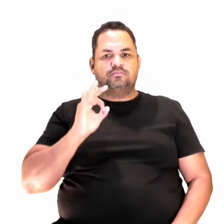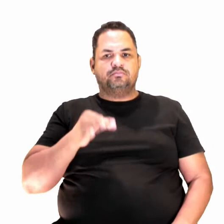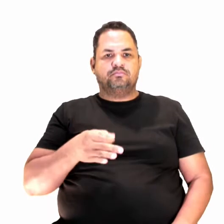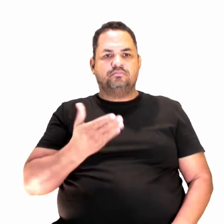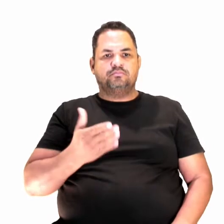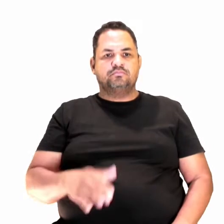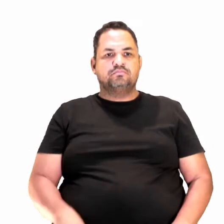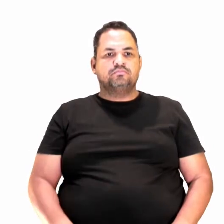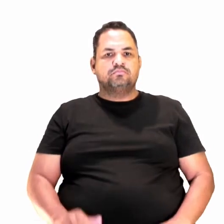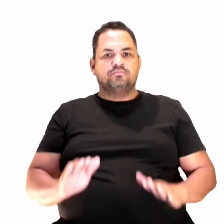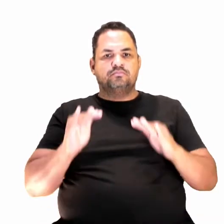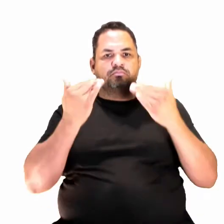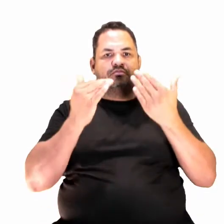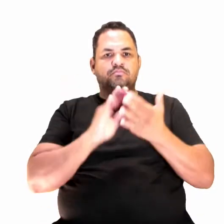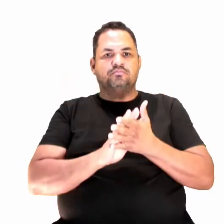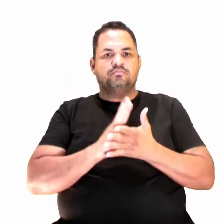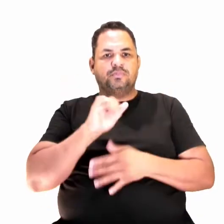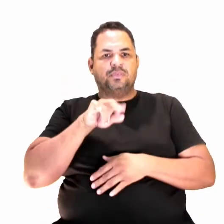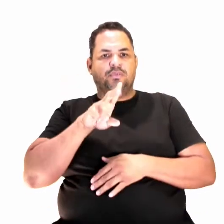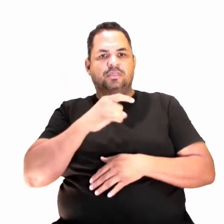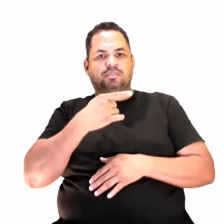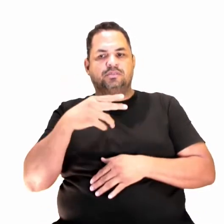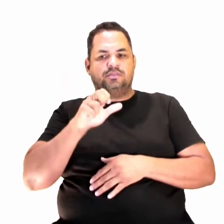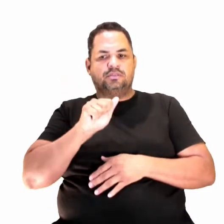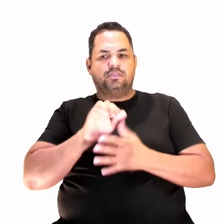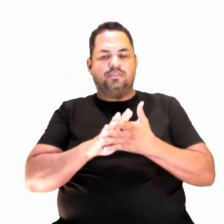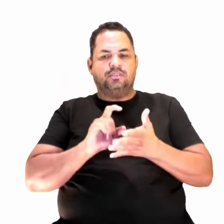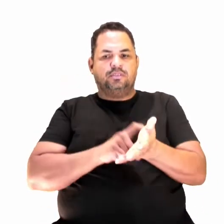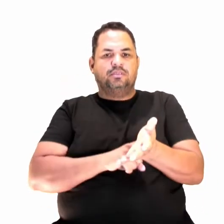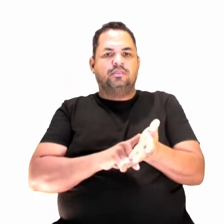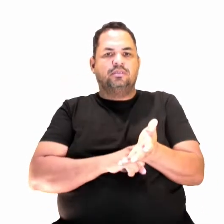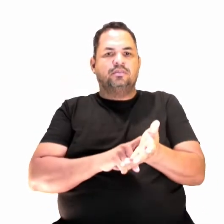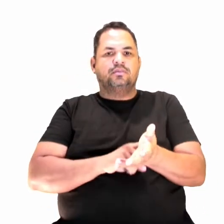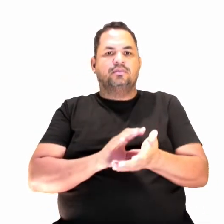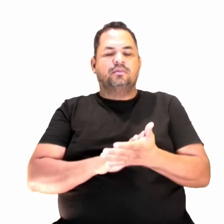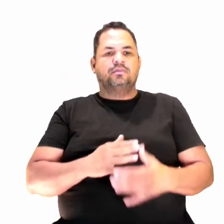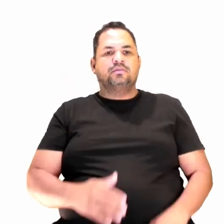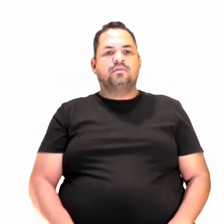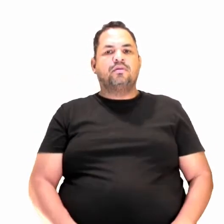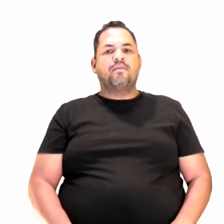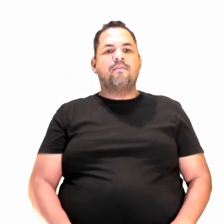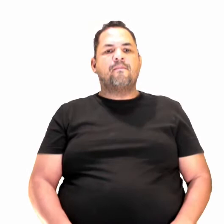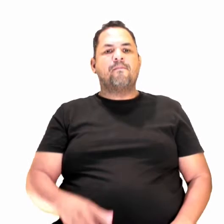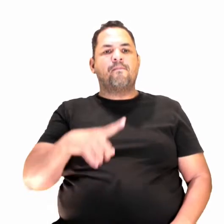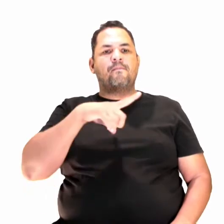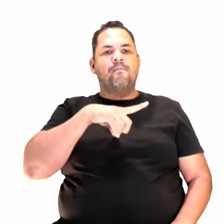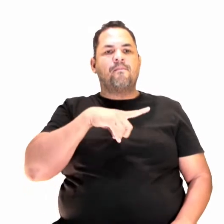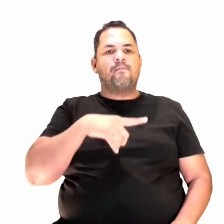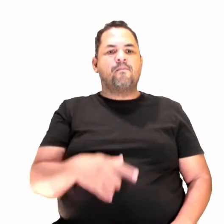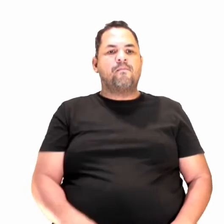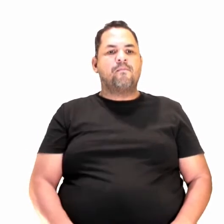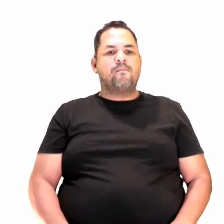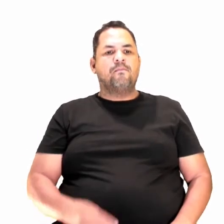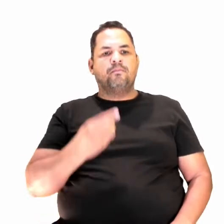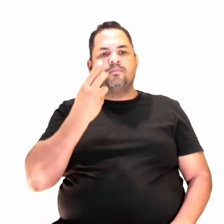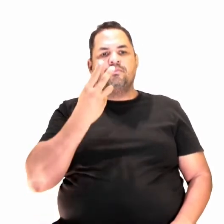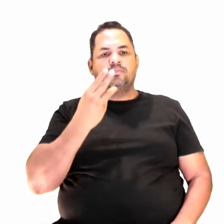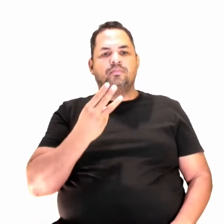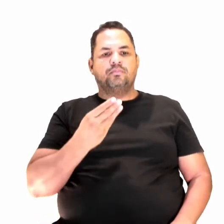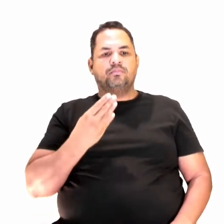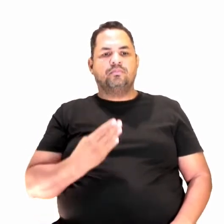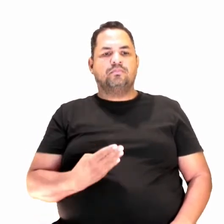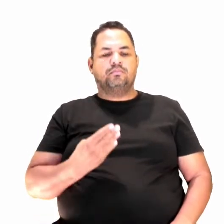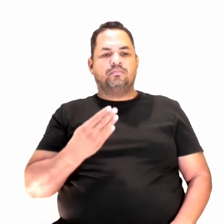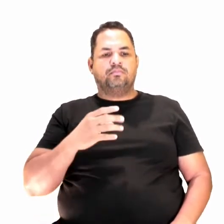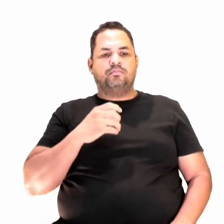é o sinal de alerta sobre a anorexia nervosa, warning signs. Então, nós temos aqui 1, 2, 3, 4, 5,